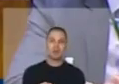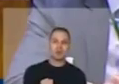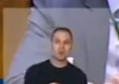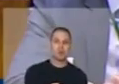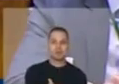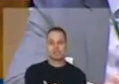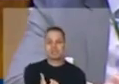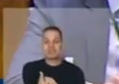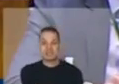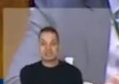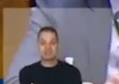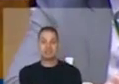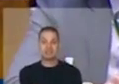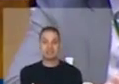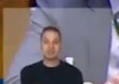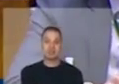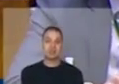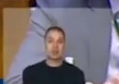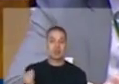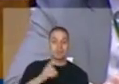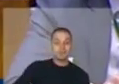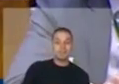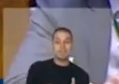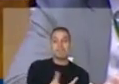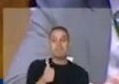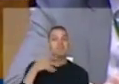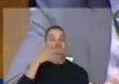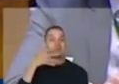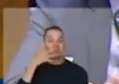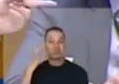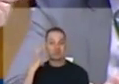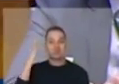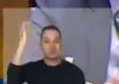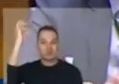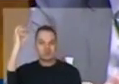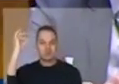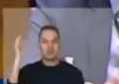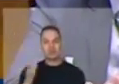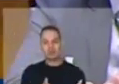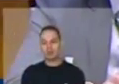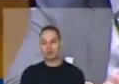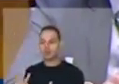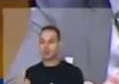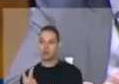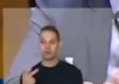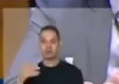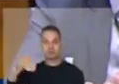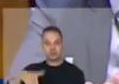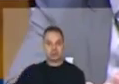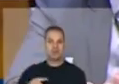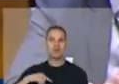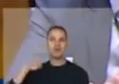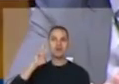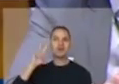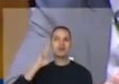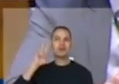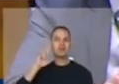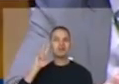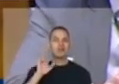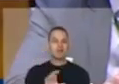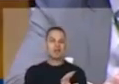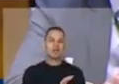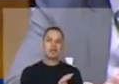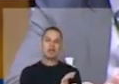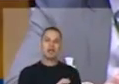16 anos, estou voltando aqui ao meu primeiro discurso na minha primeira eleição, quando ali no segundo turno eu lembrei que eu ficava ali na